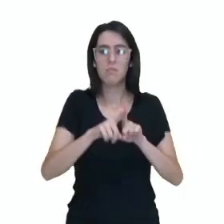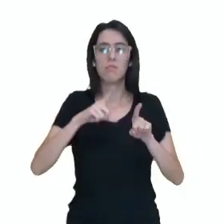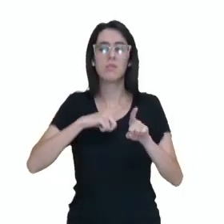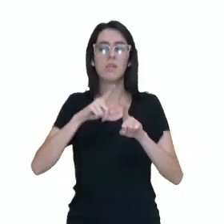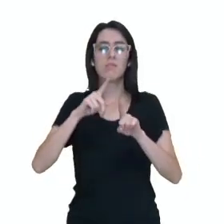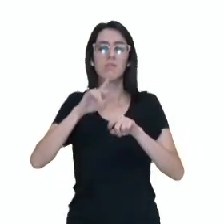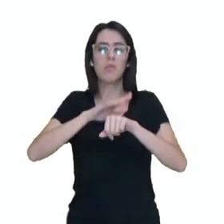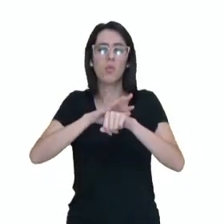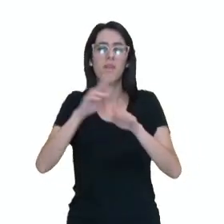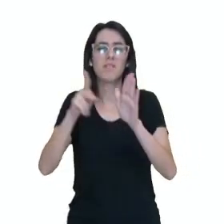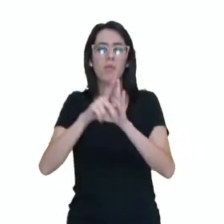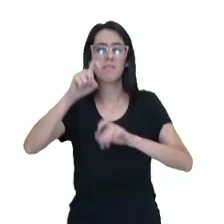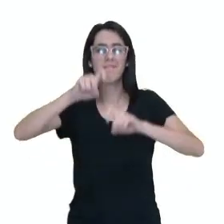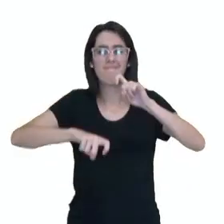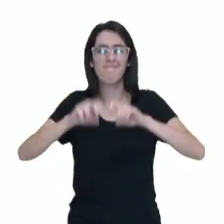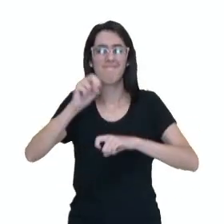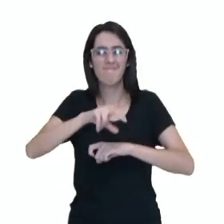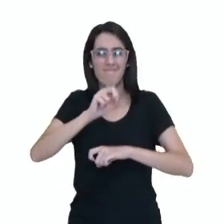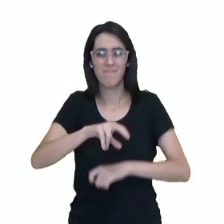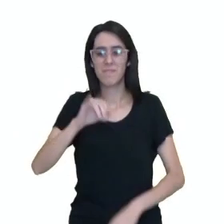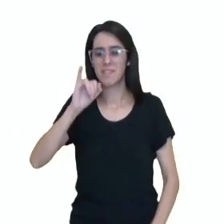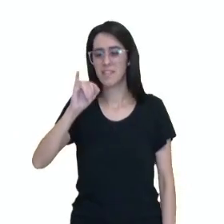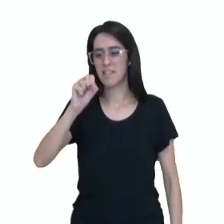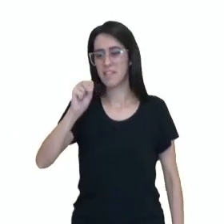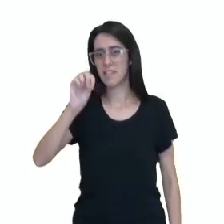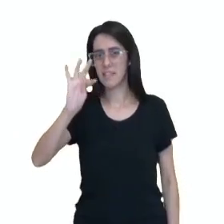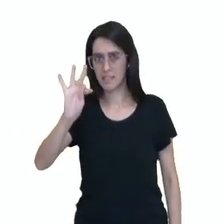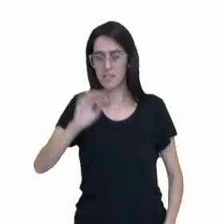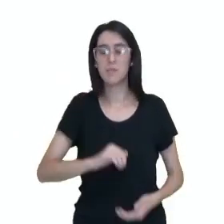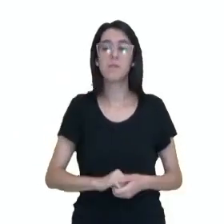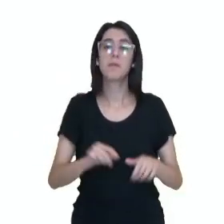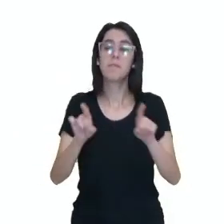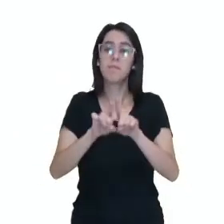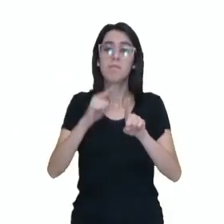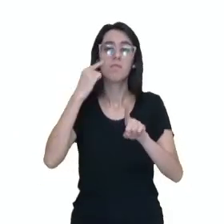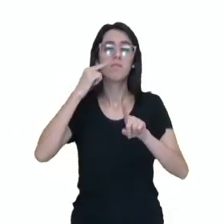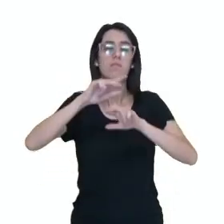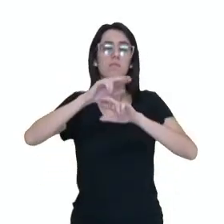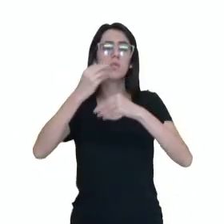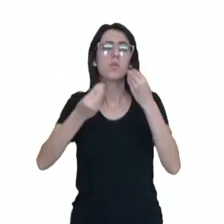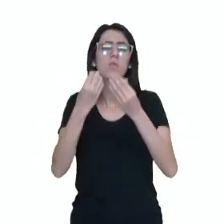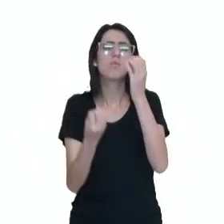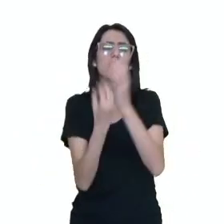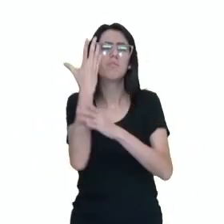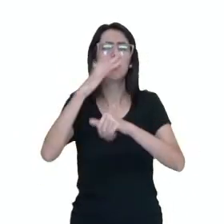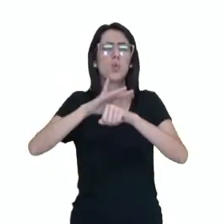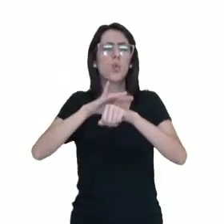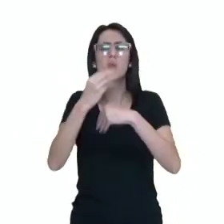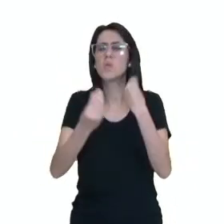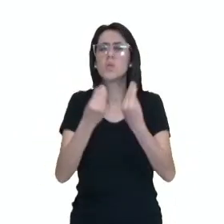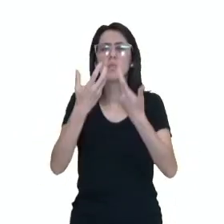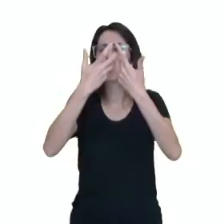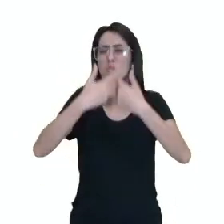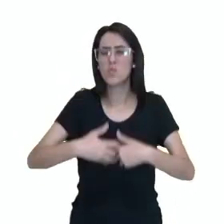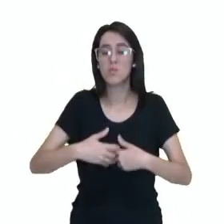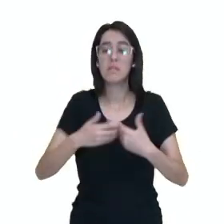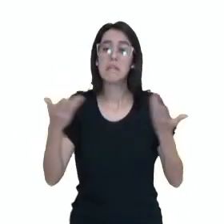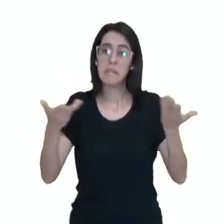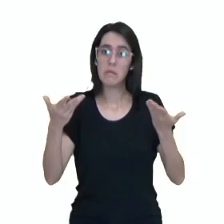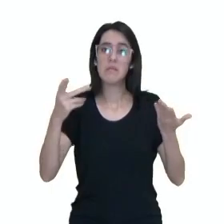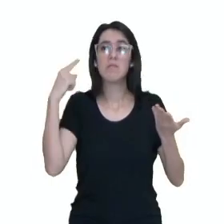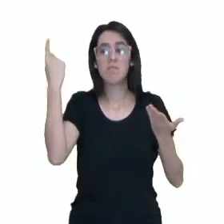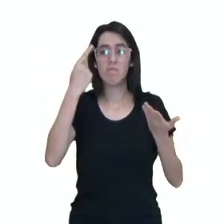sexualmente transmissíveis, né, as tais ISTs, analisar as diferentes origens dessas ISTs que hoje afetam os